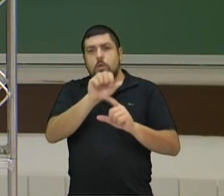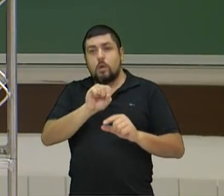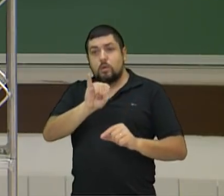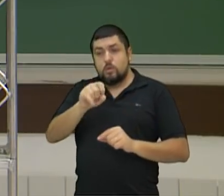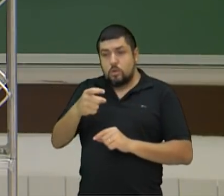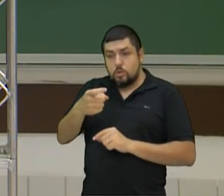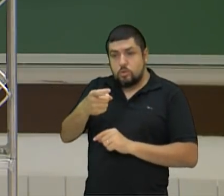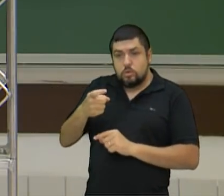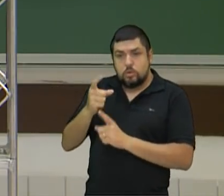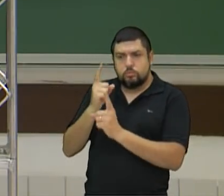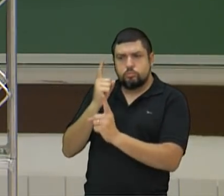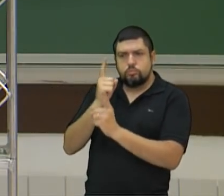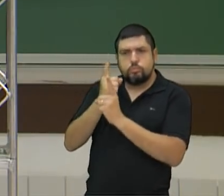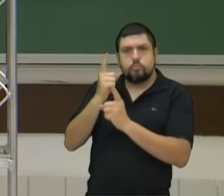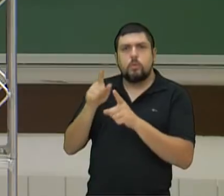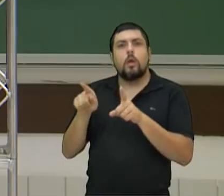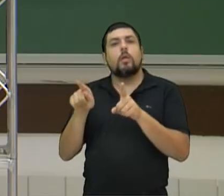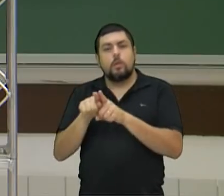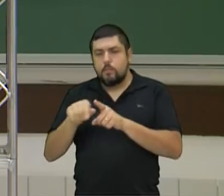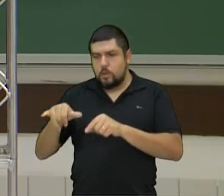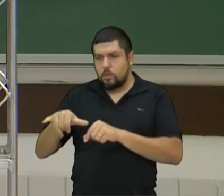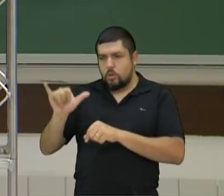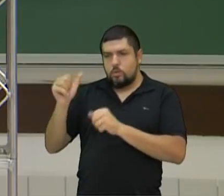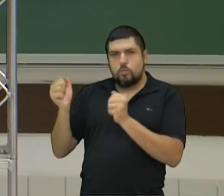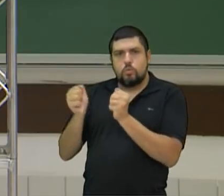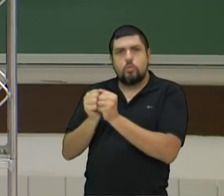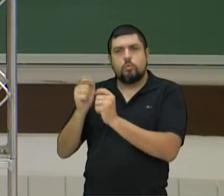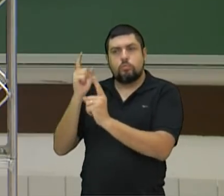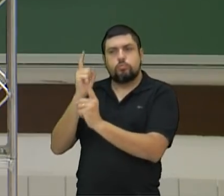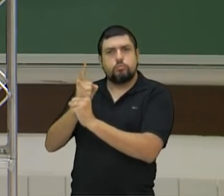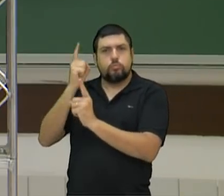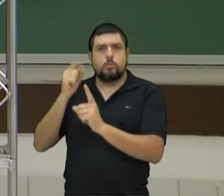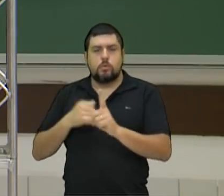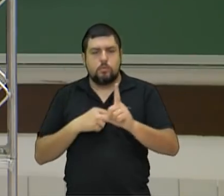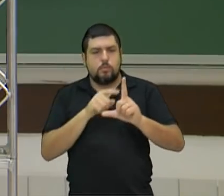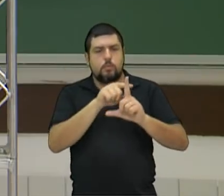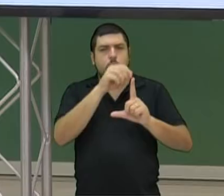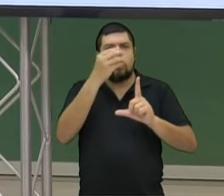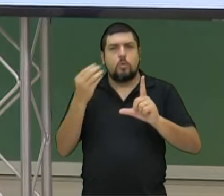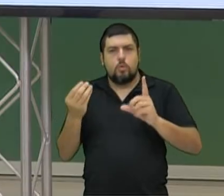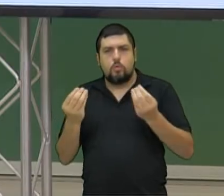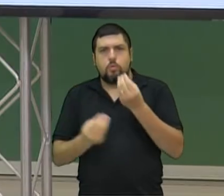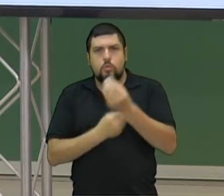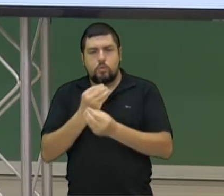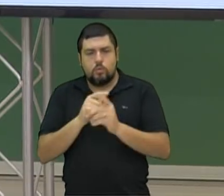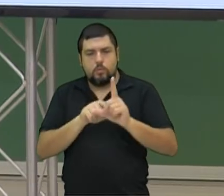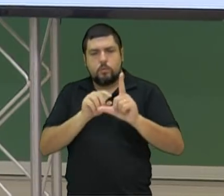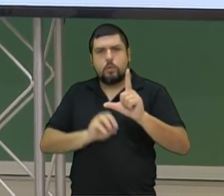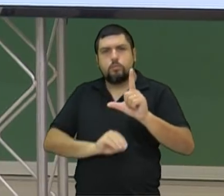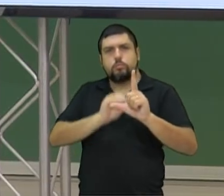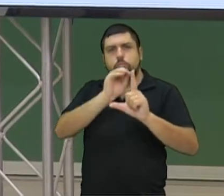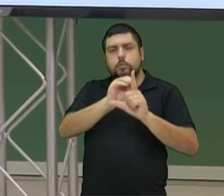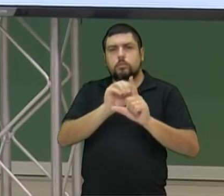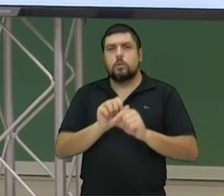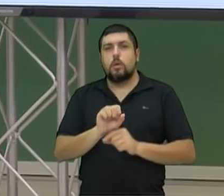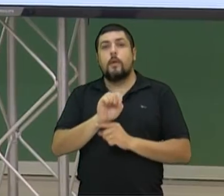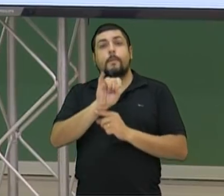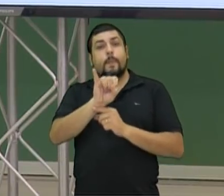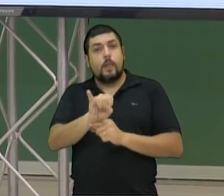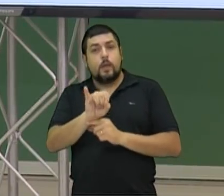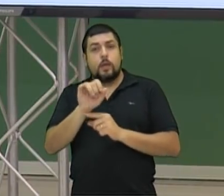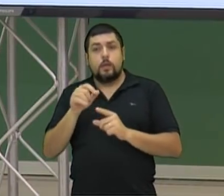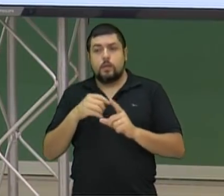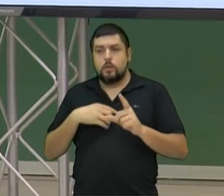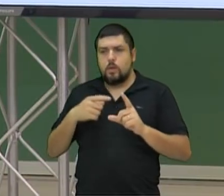dessa função ser qualquer número real, eu posso unir esses pontos, tá? Caso o domínio da função fosse diferente dos